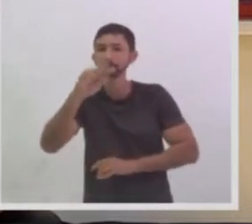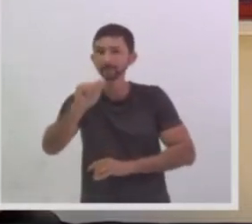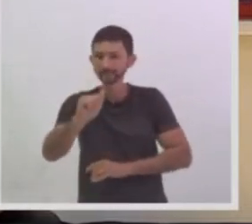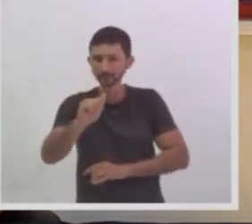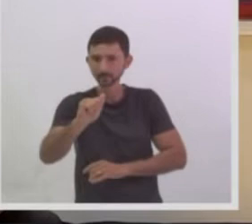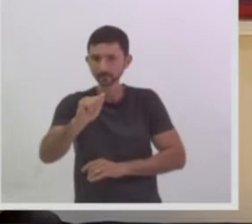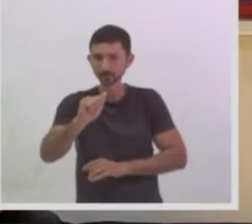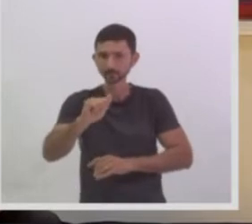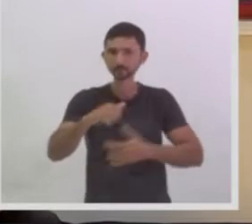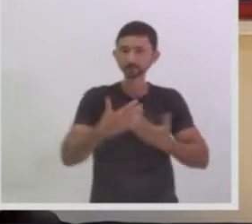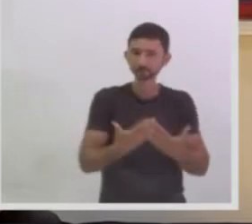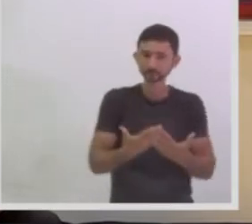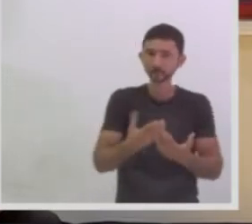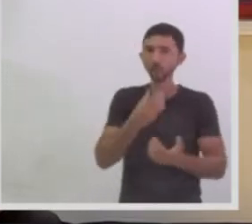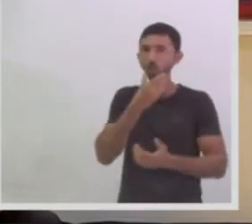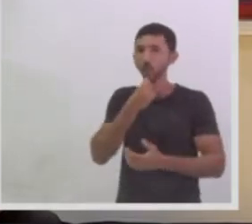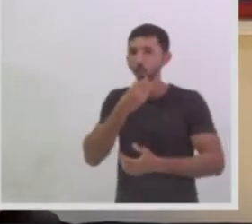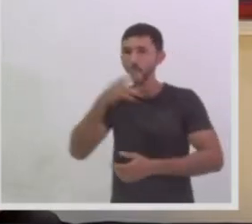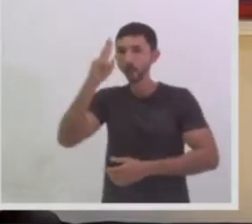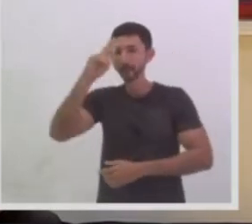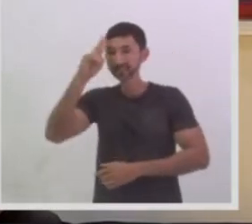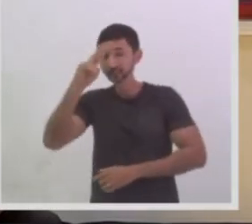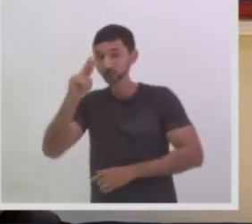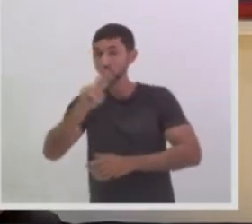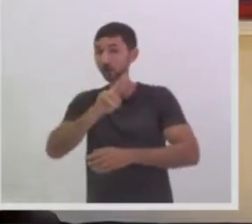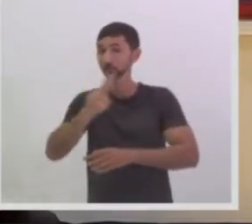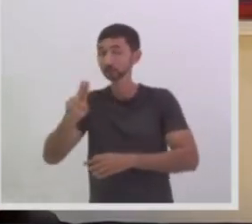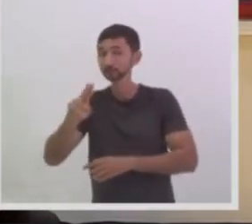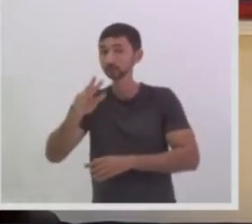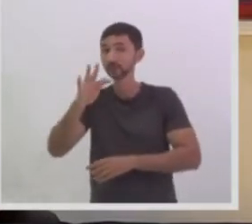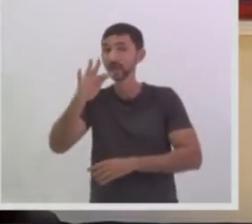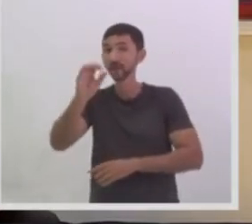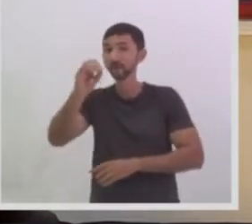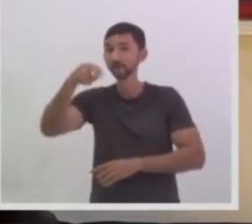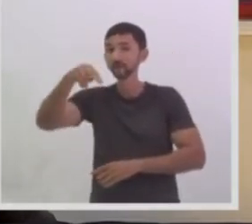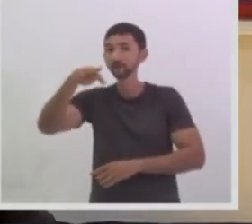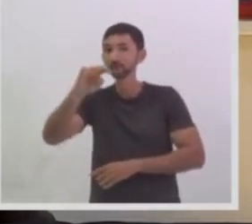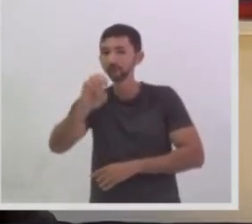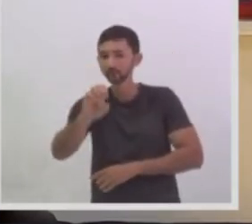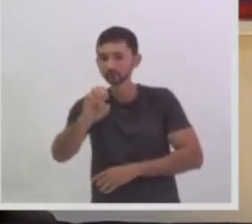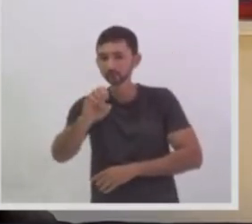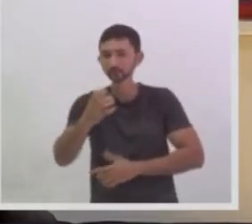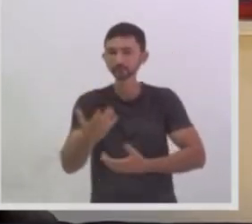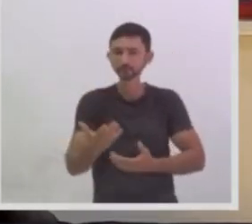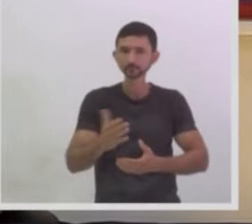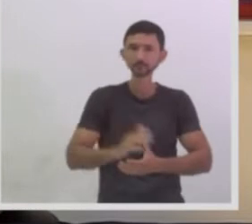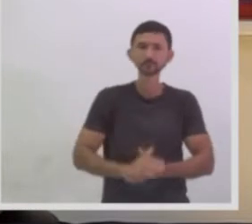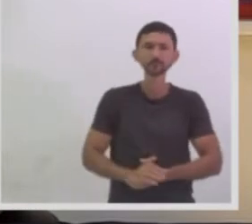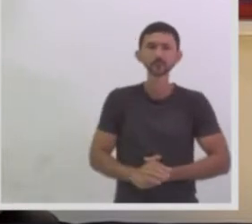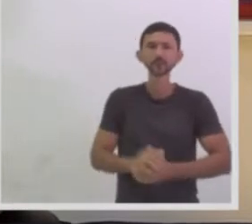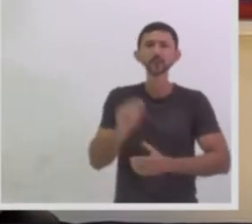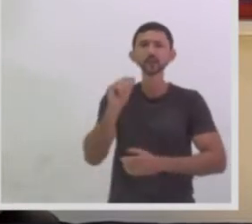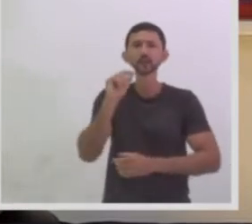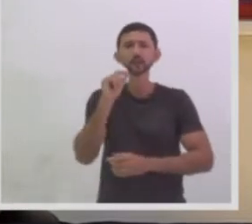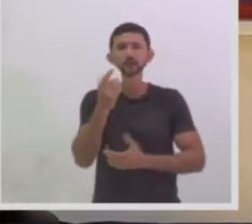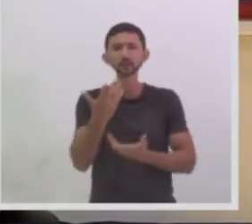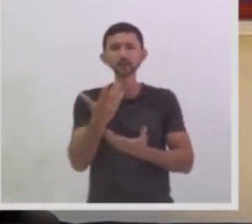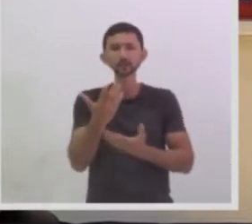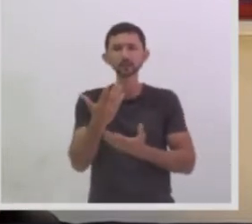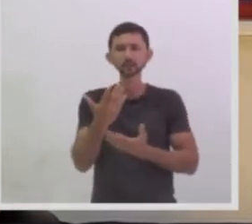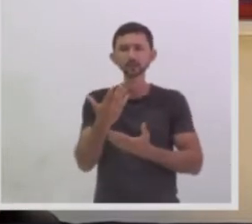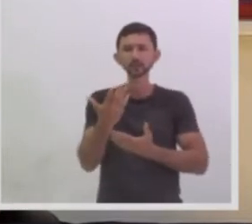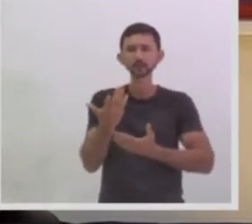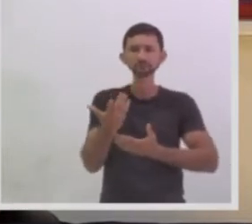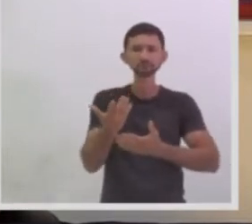de fontes históricas. E o que pode ser fonte histórica? Ora, pessoal, é uma definição bem ampla.